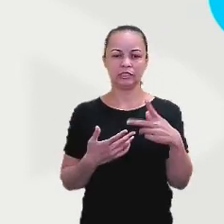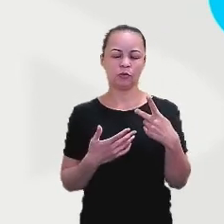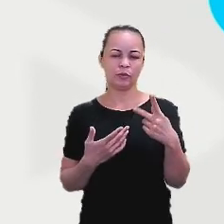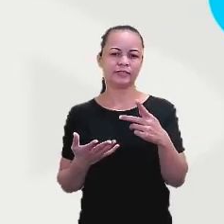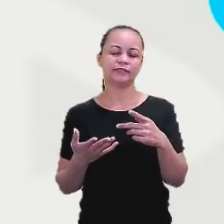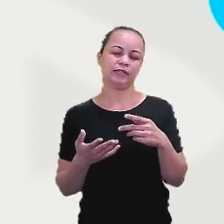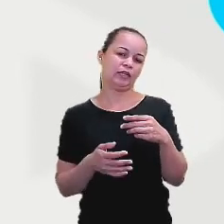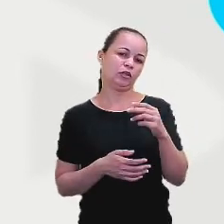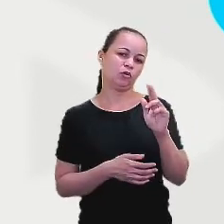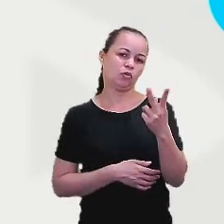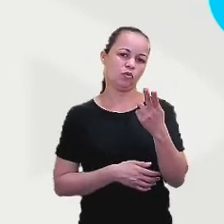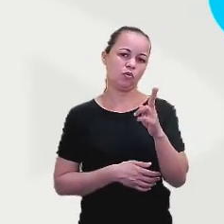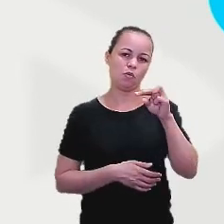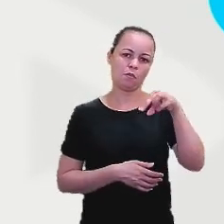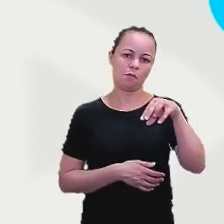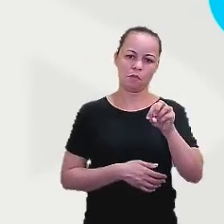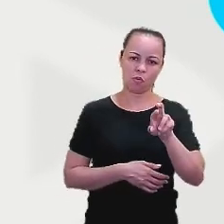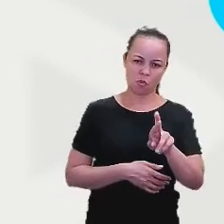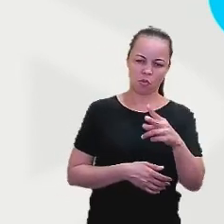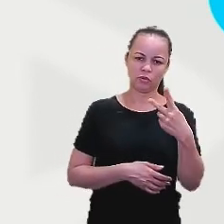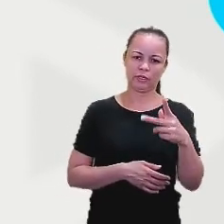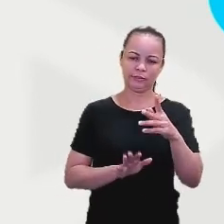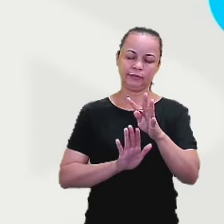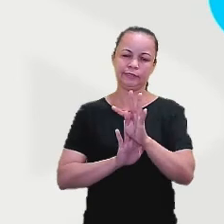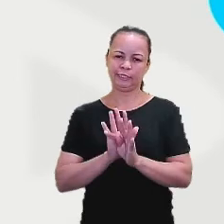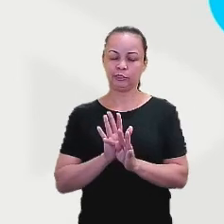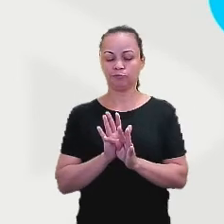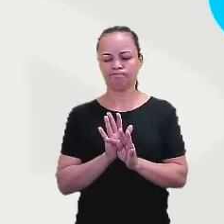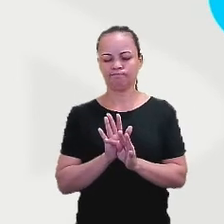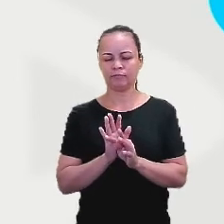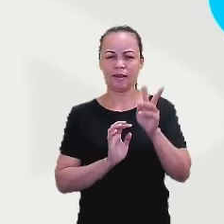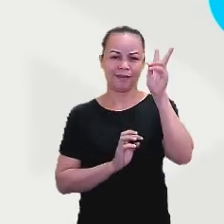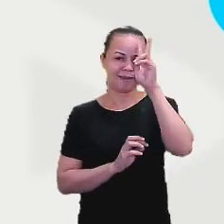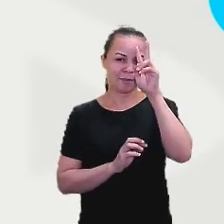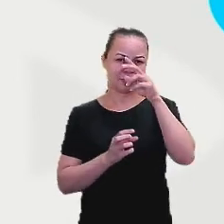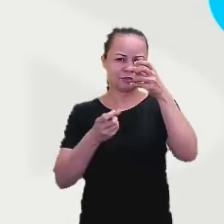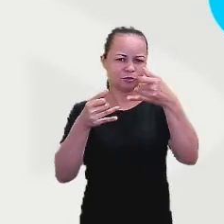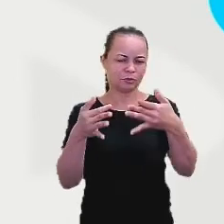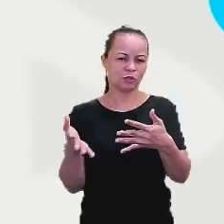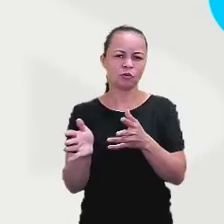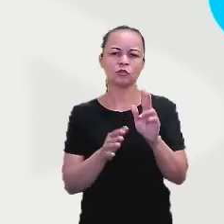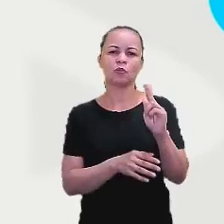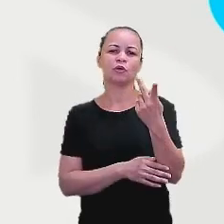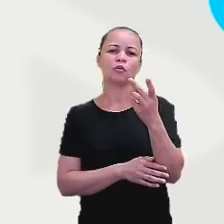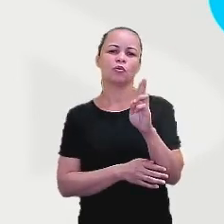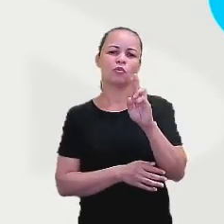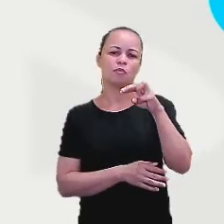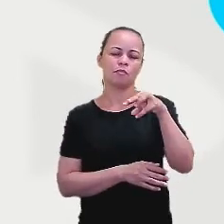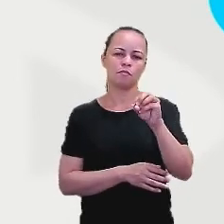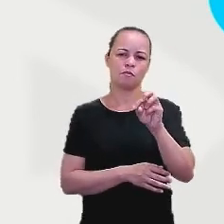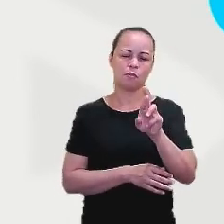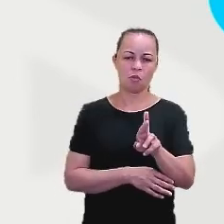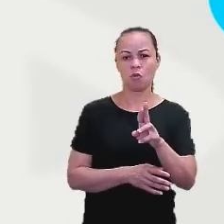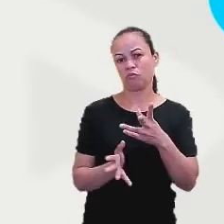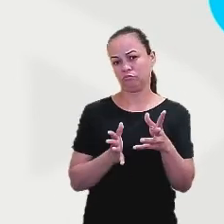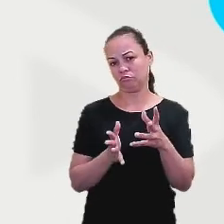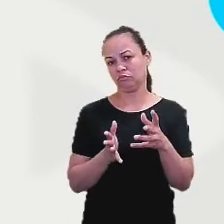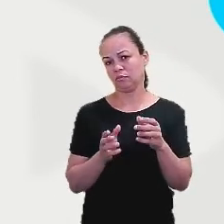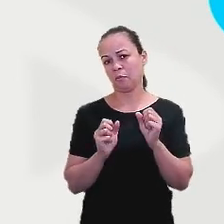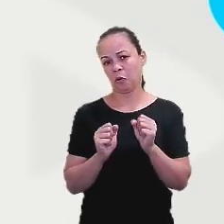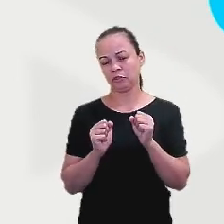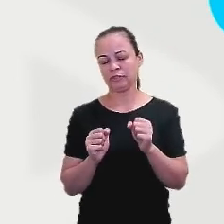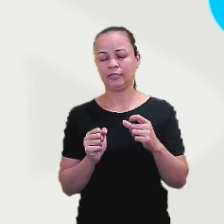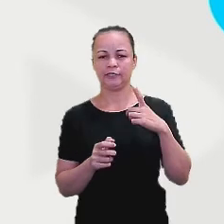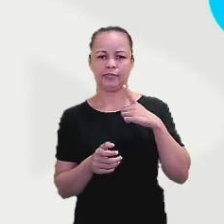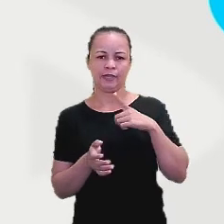humor no trecho. Lembra que a gente falou que geralmente aí o humor, né, esse efeito sentido, está lá no finalzinho do texto. Pode ser que esteja antes, mas